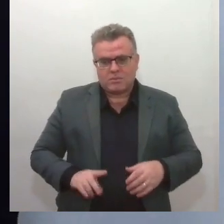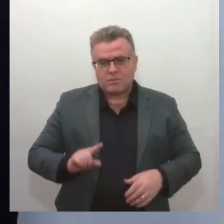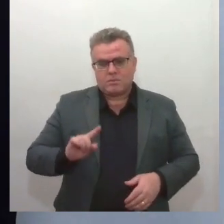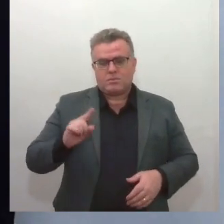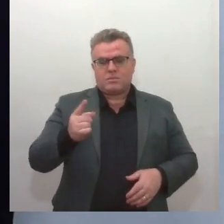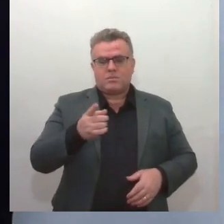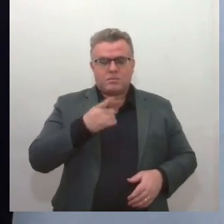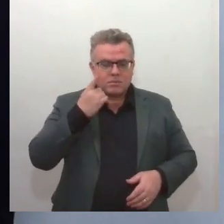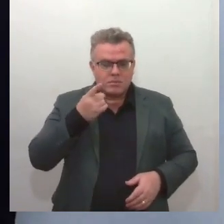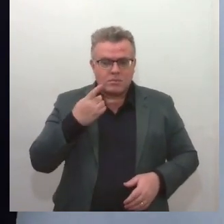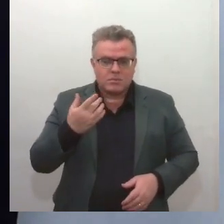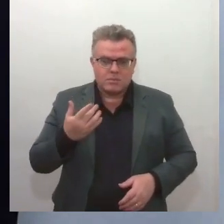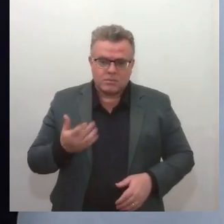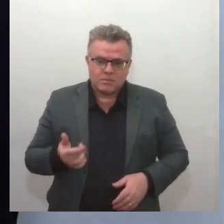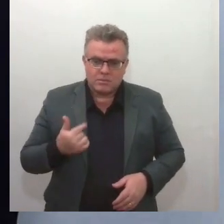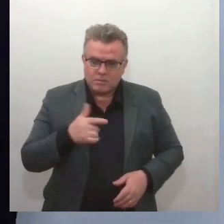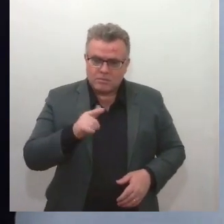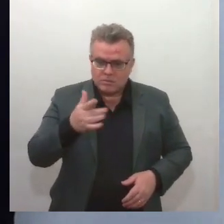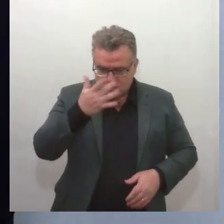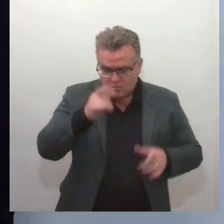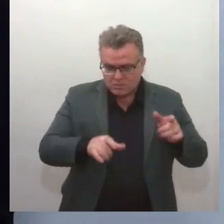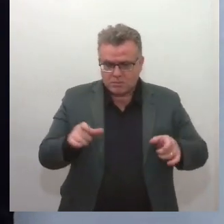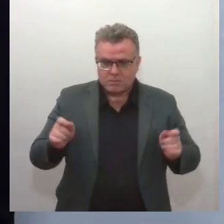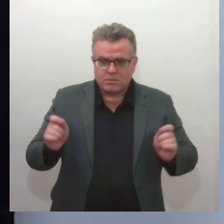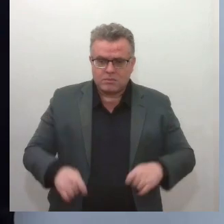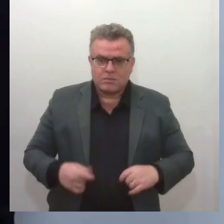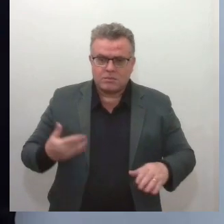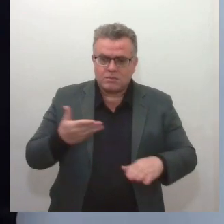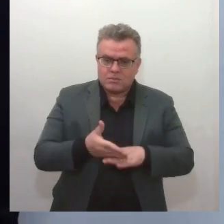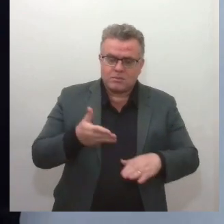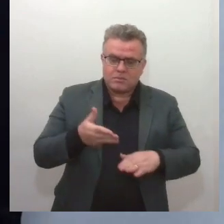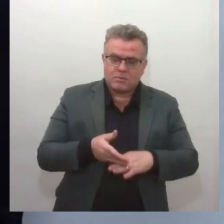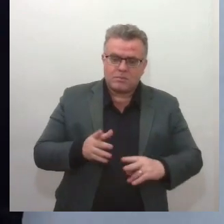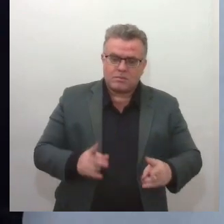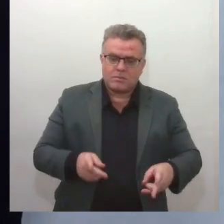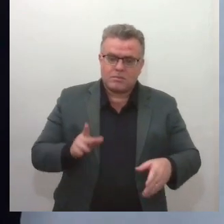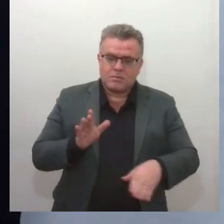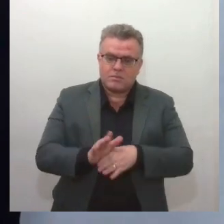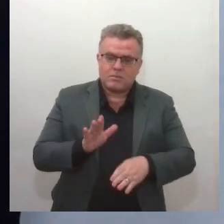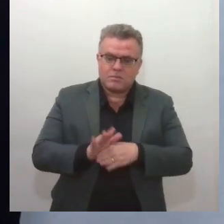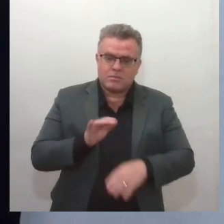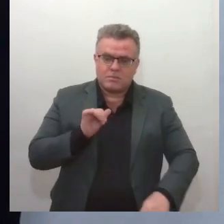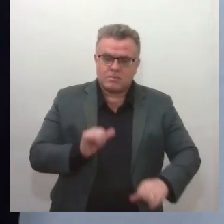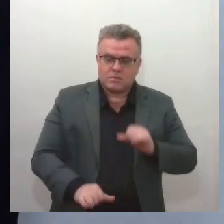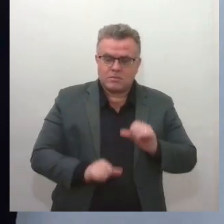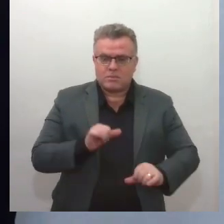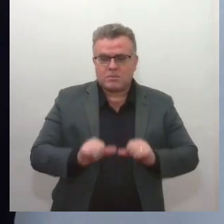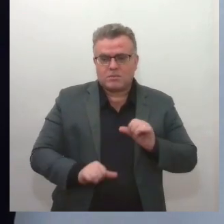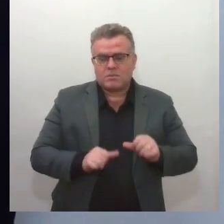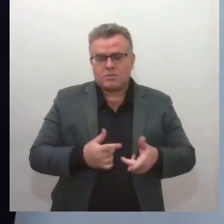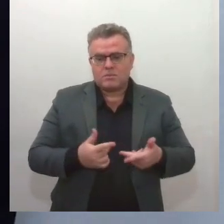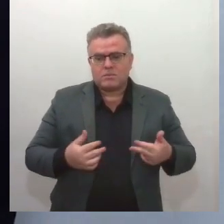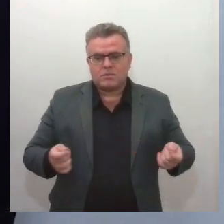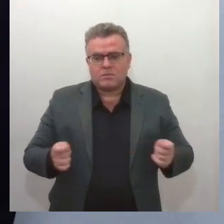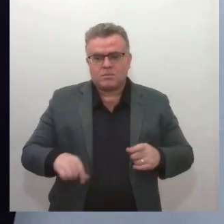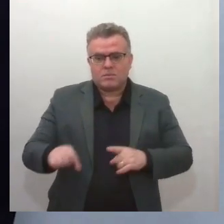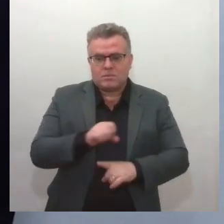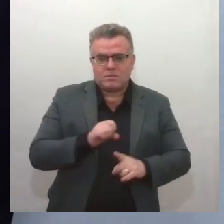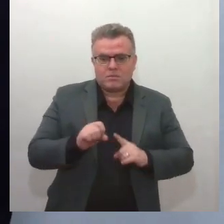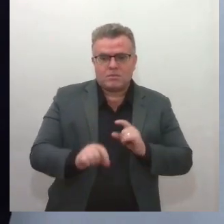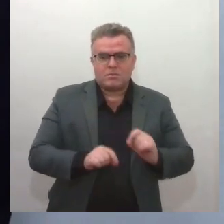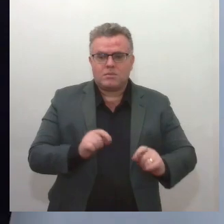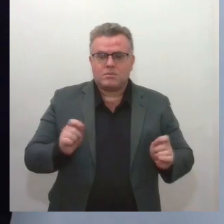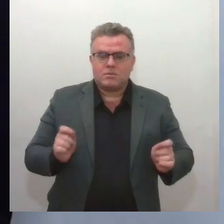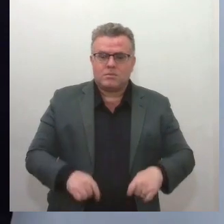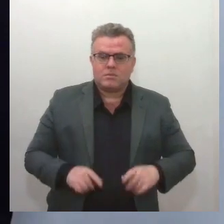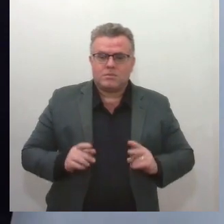pessoas trans ocupando e transformando, né, a sociedade, e principalmente desconstruindo